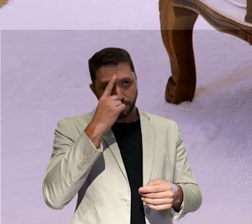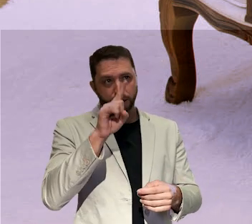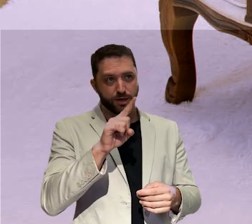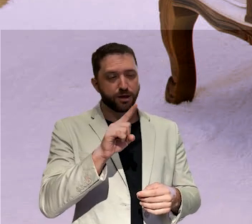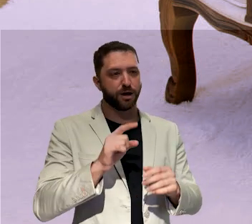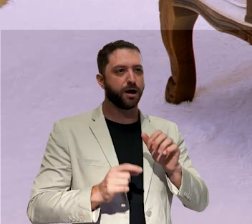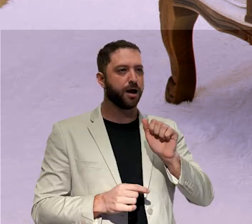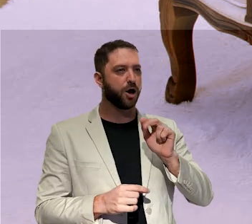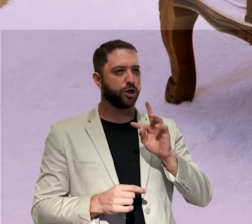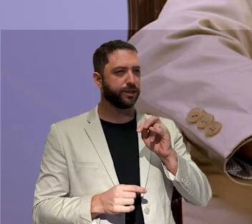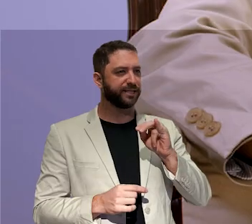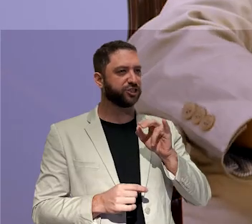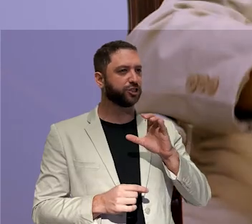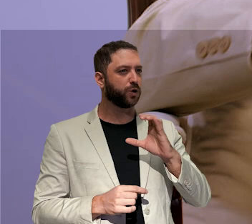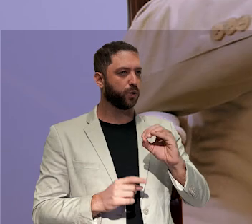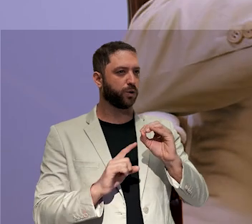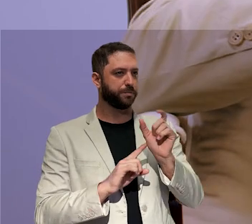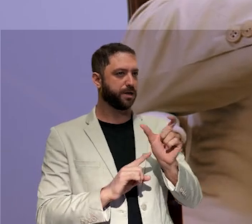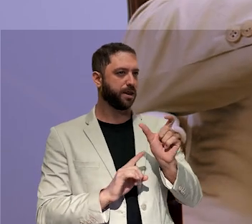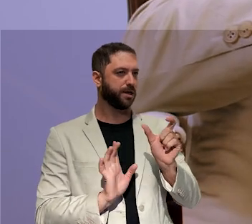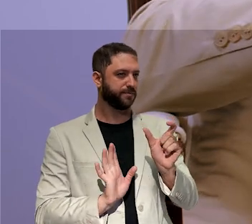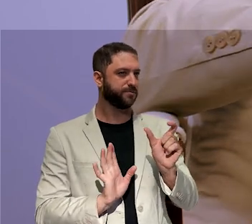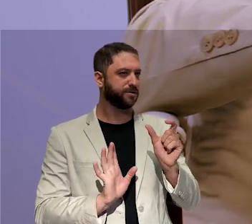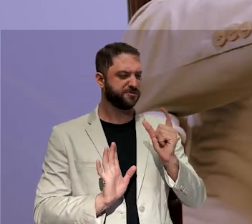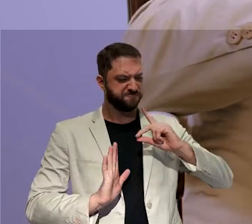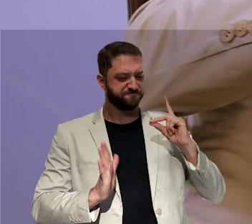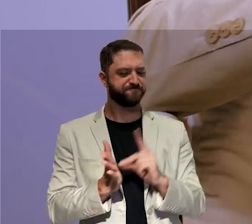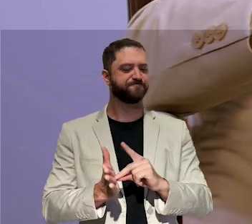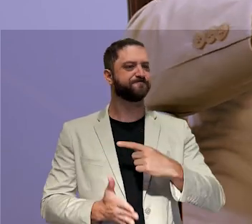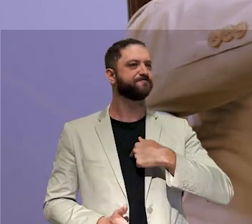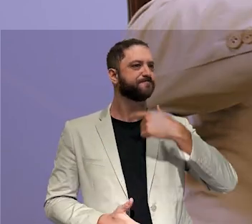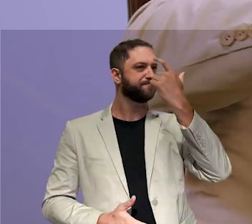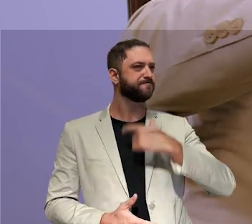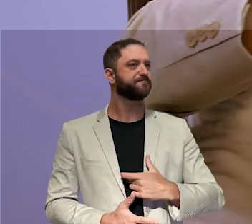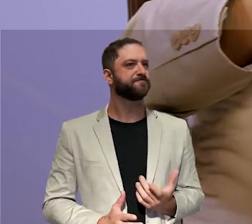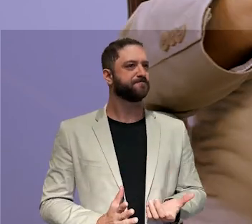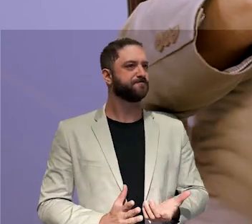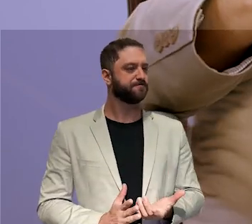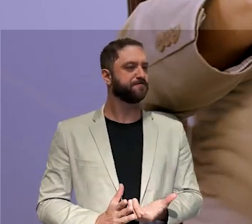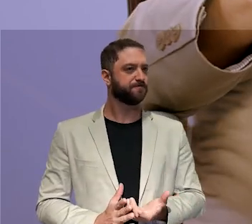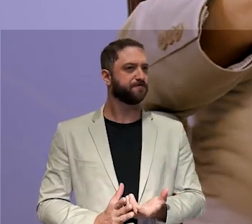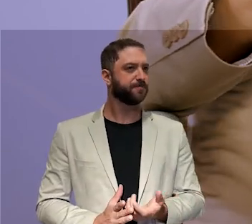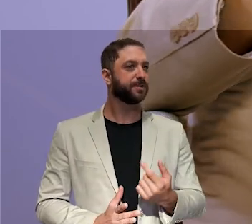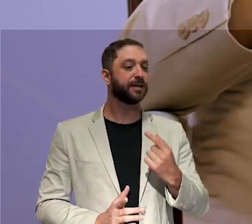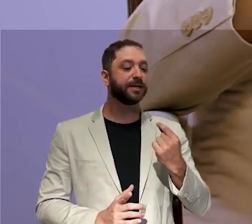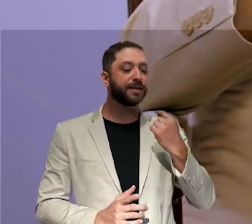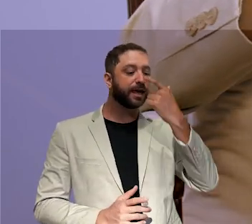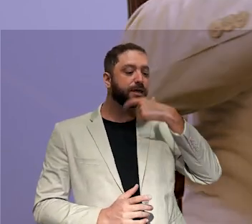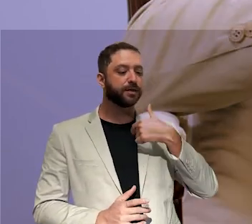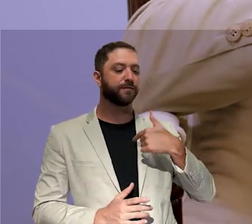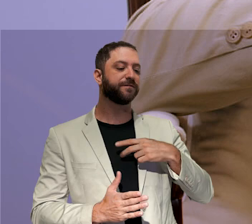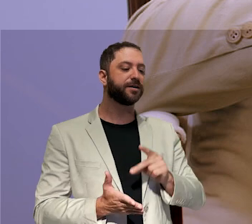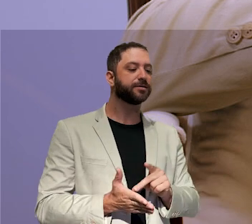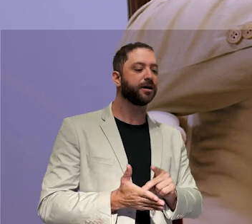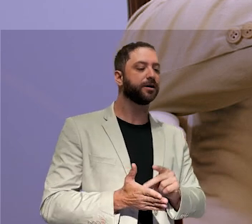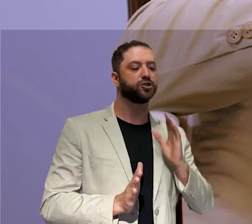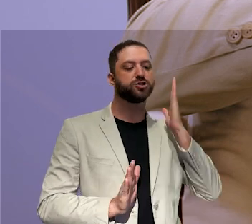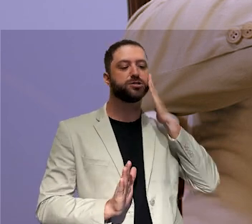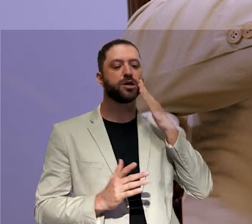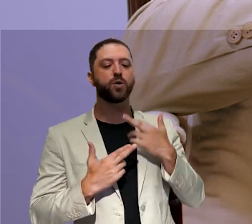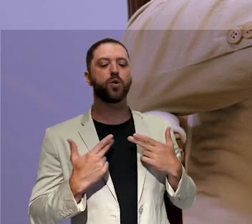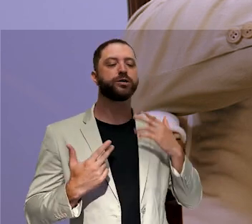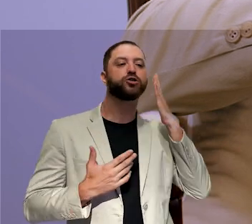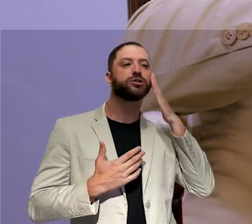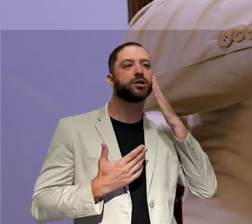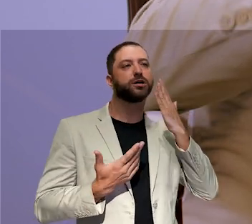uma das emoções autênticas. Ou eu sou autêntico comigo mesmo, com o que eu sinto, com a minha verdade, e que às vezes só eu vou saber